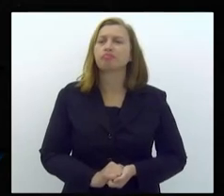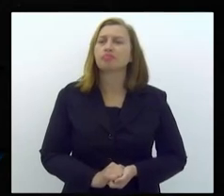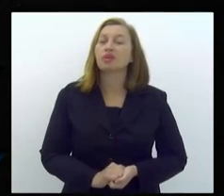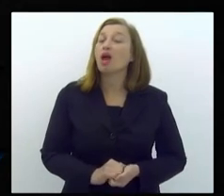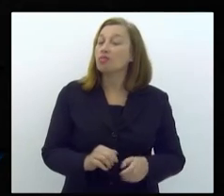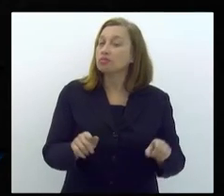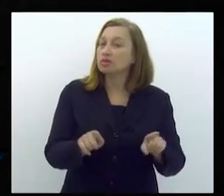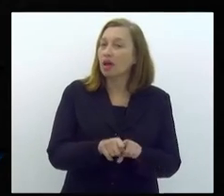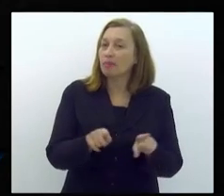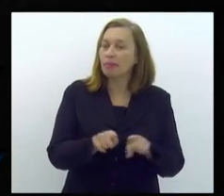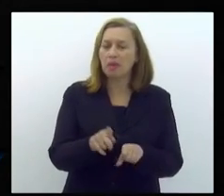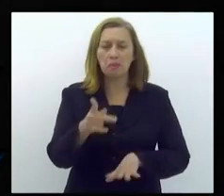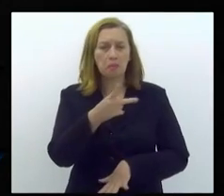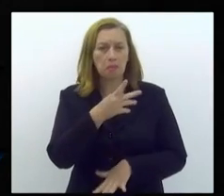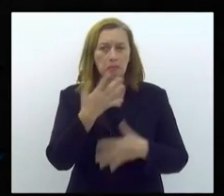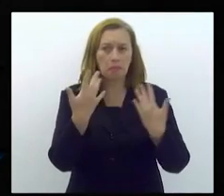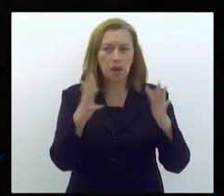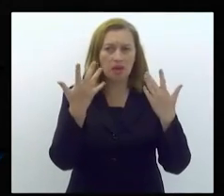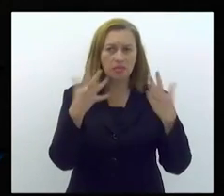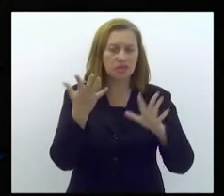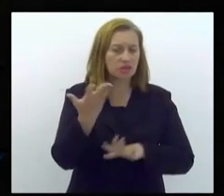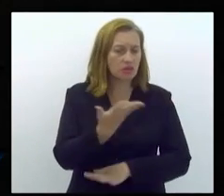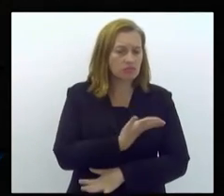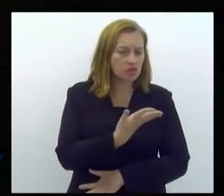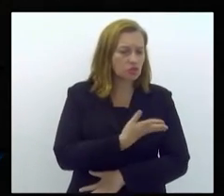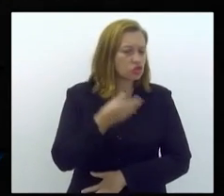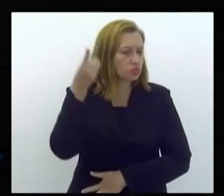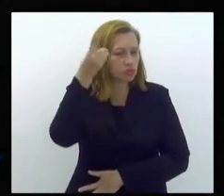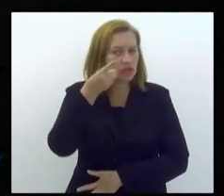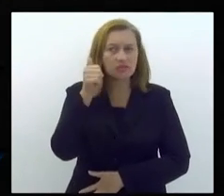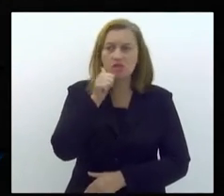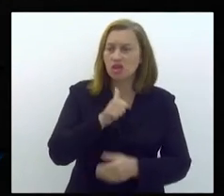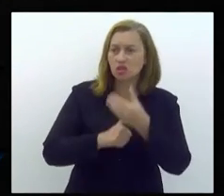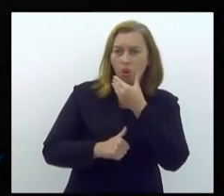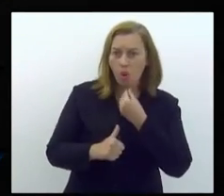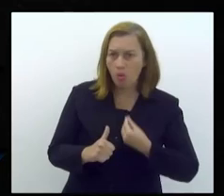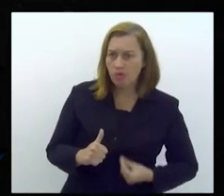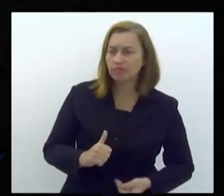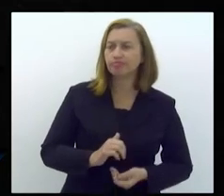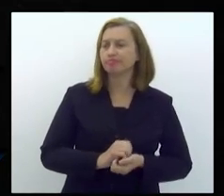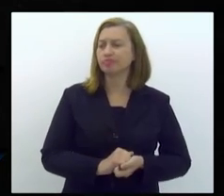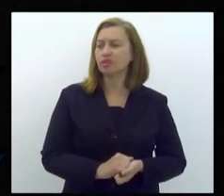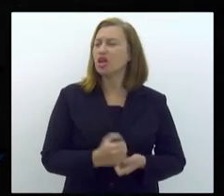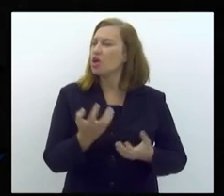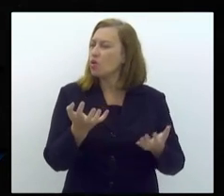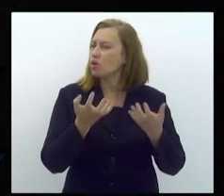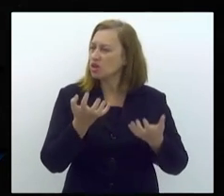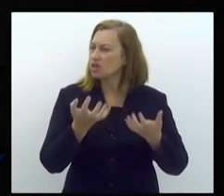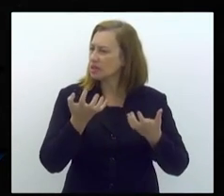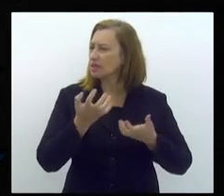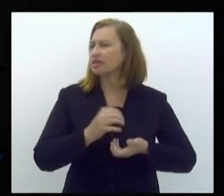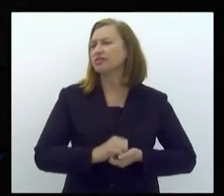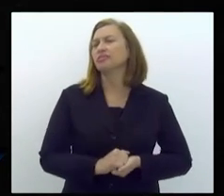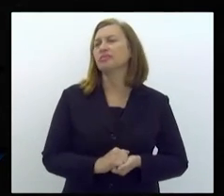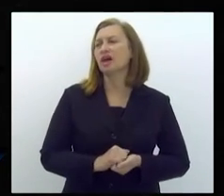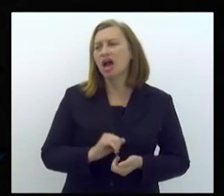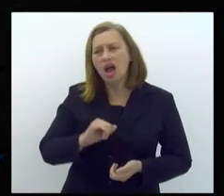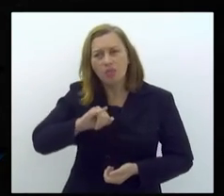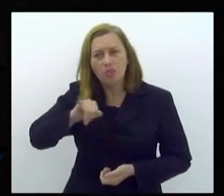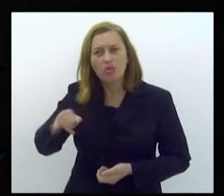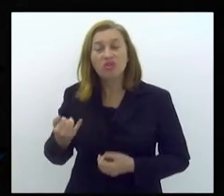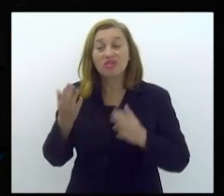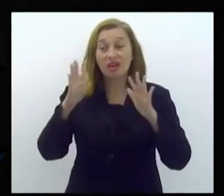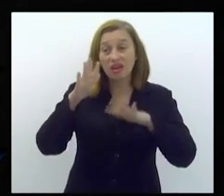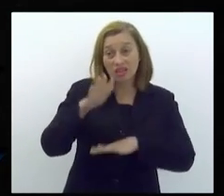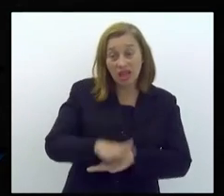saudade também os colegas deputados e deputadas bom eu queria aproveitar a tarde